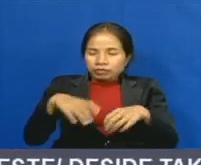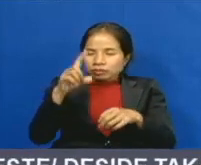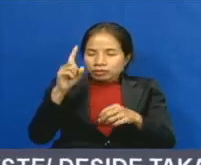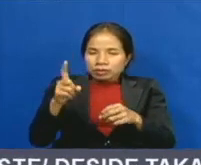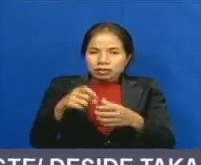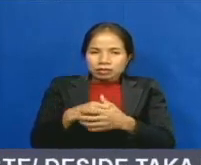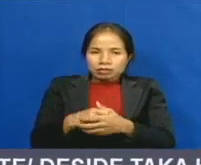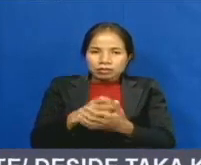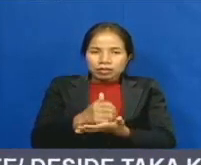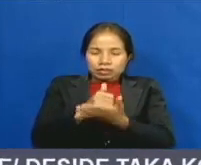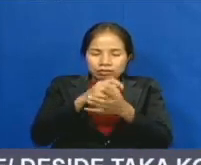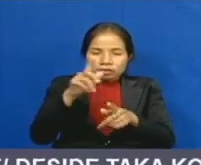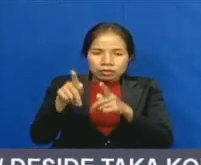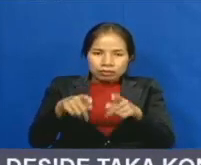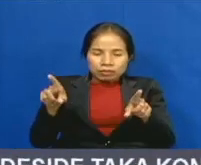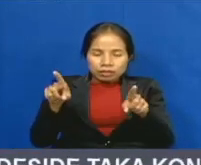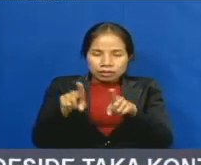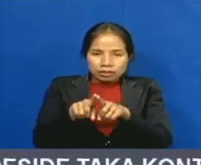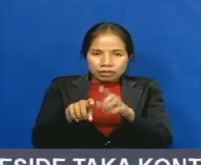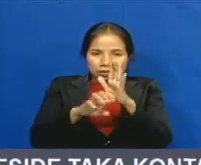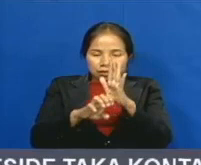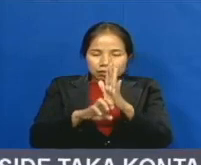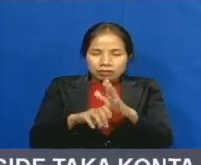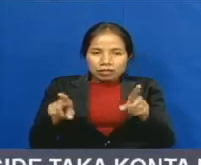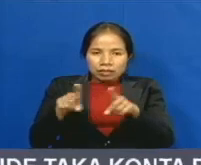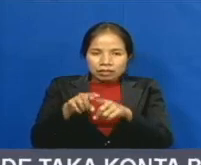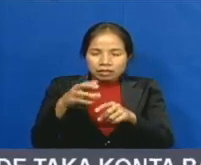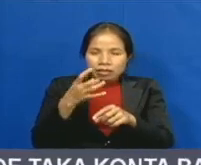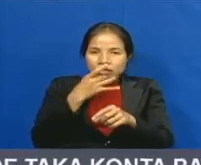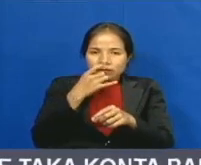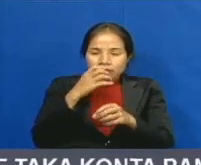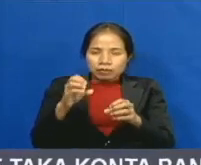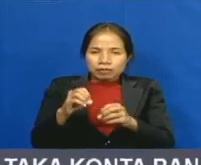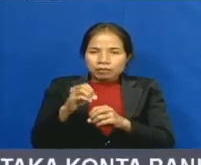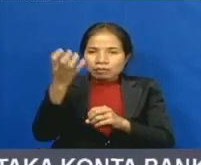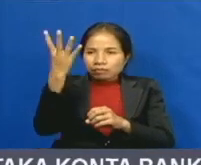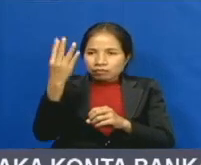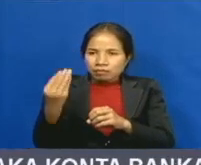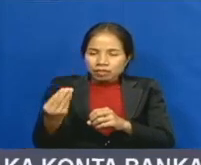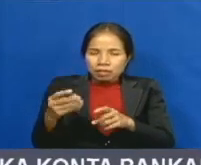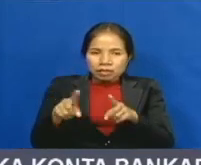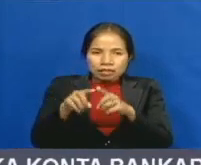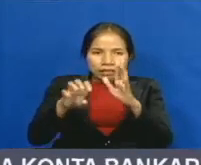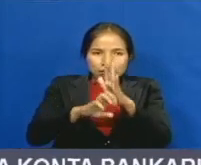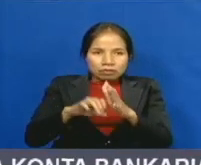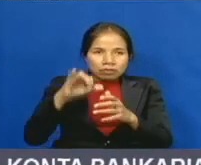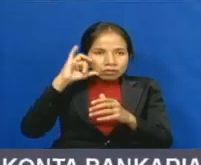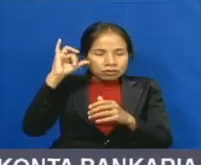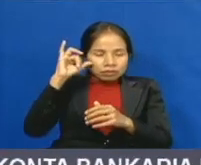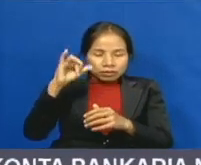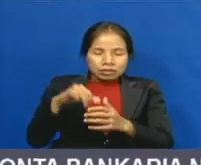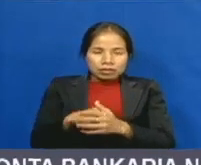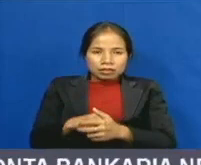o perturbações de Hanes também, por exemplo, eletricidade nebe macamate. Hanes também, por exemplo, o sei, o loron hira liuba.